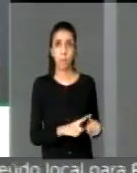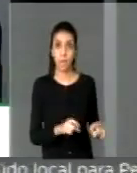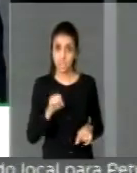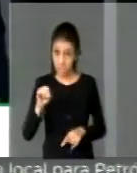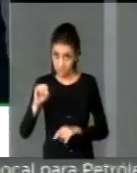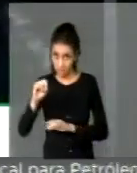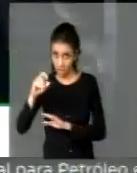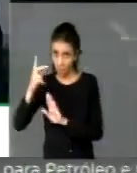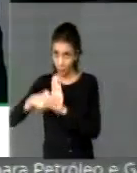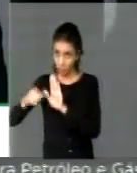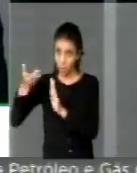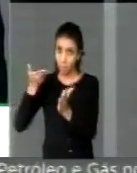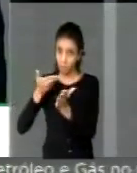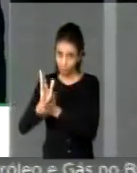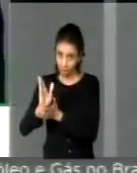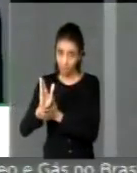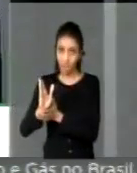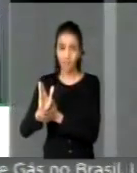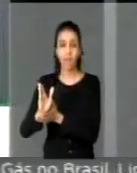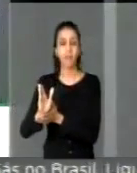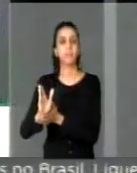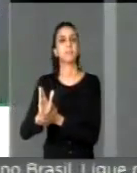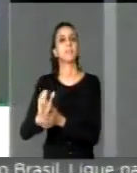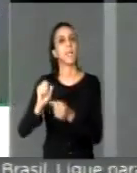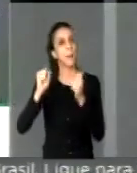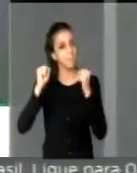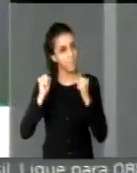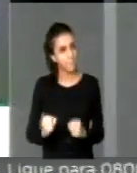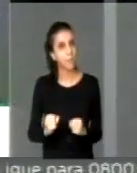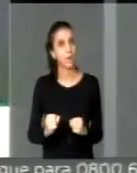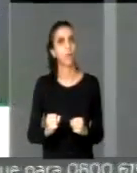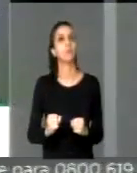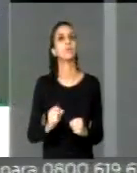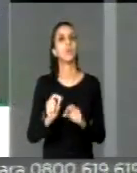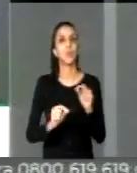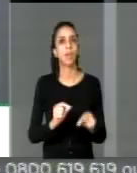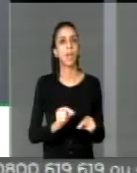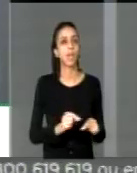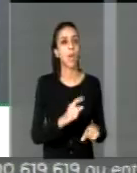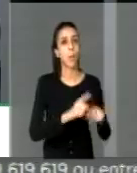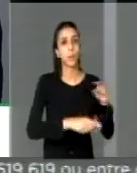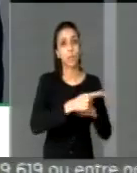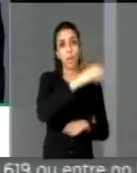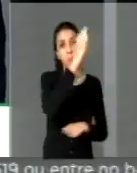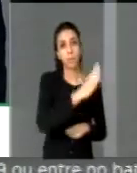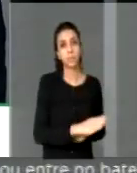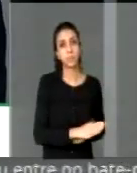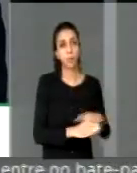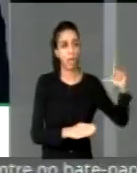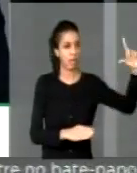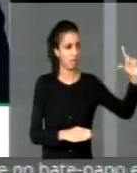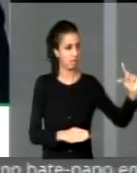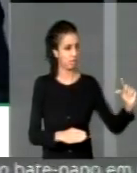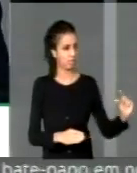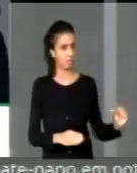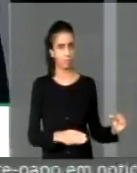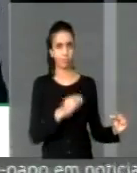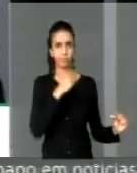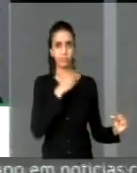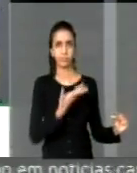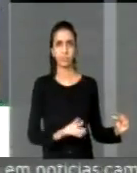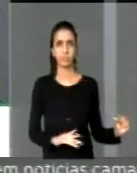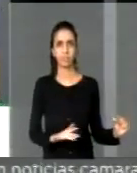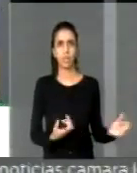aprovado, é um precedente que faz ruir a política de conteúdo local e põe em risco o respeito já aos